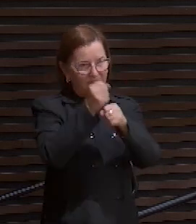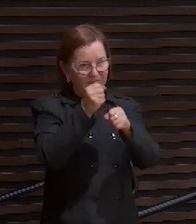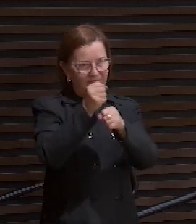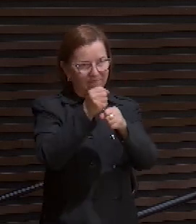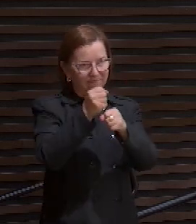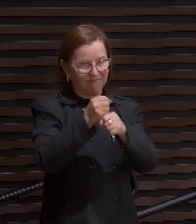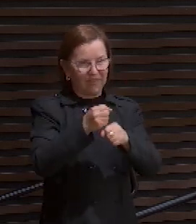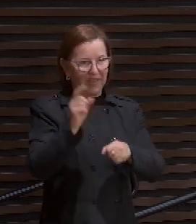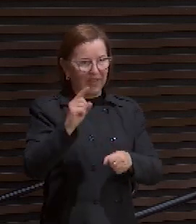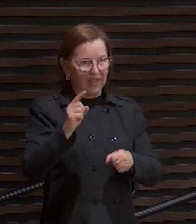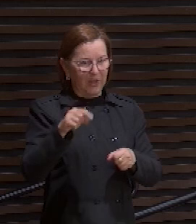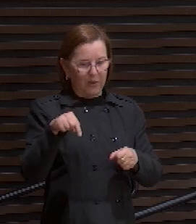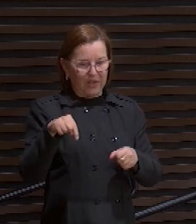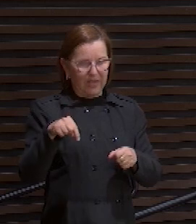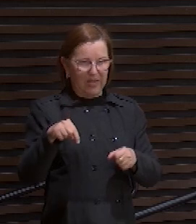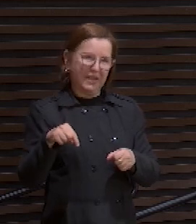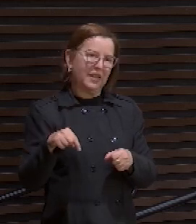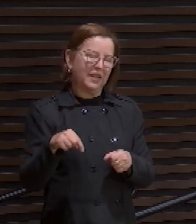terrena.